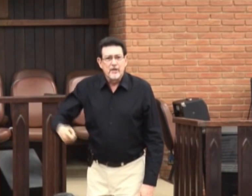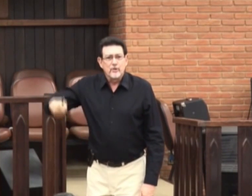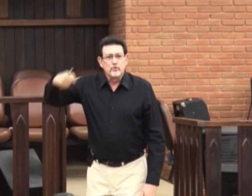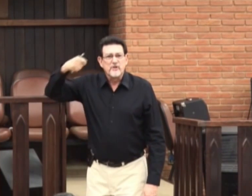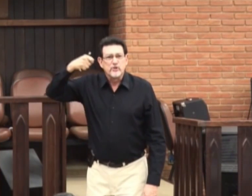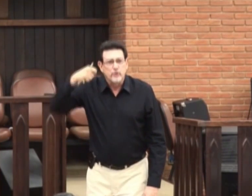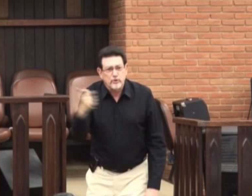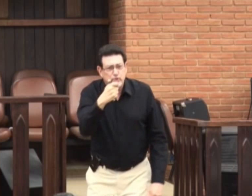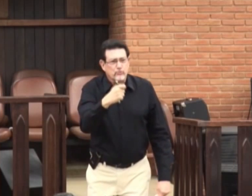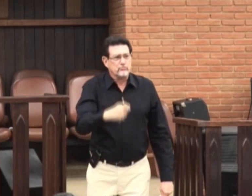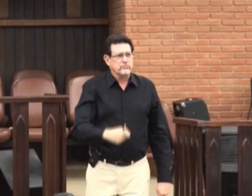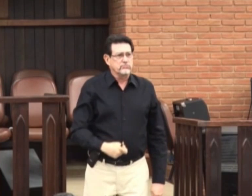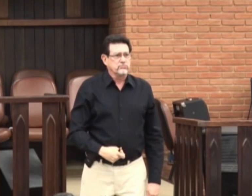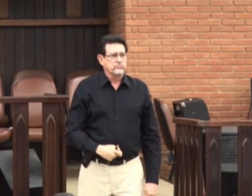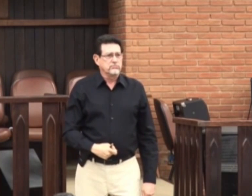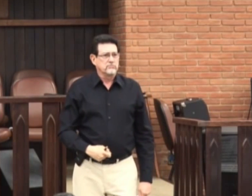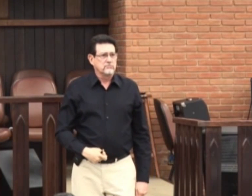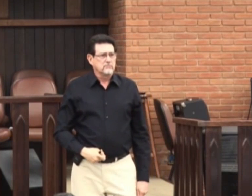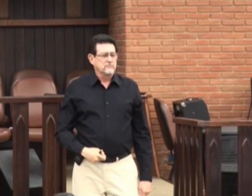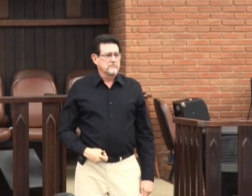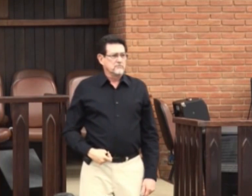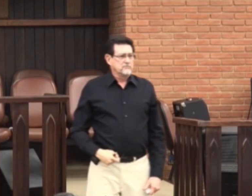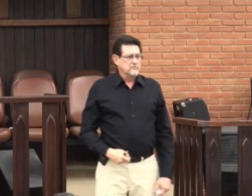morte do injusto.